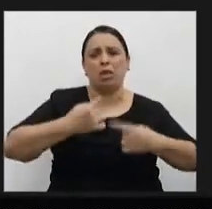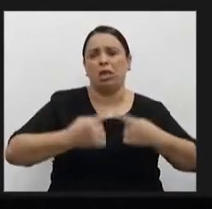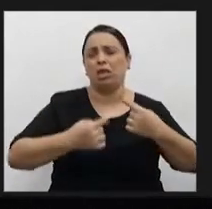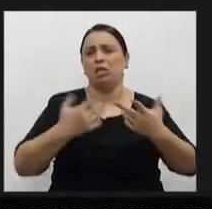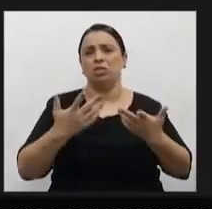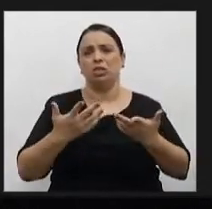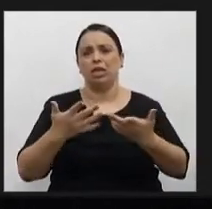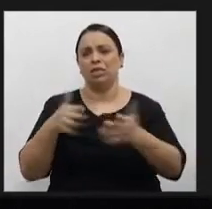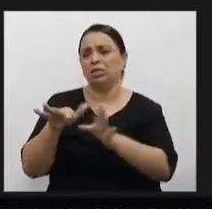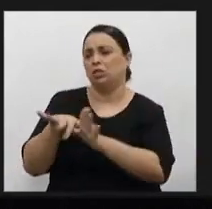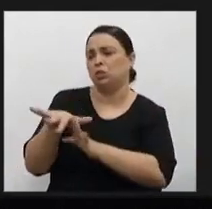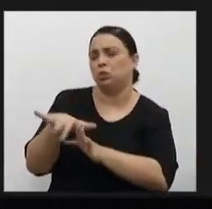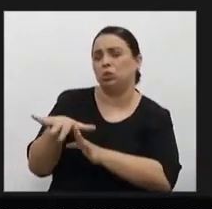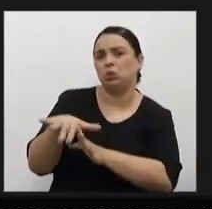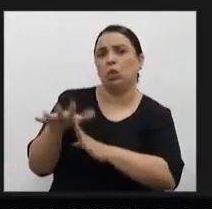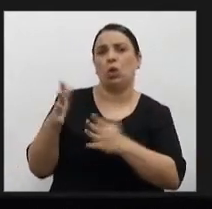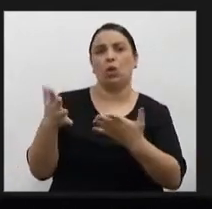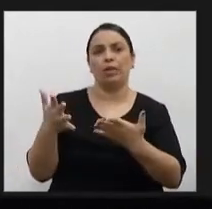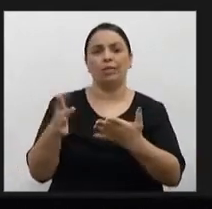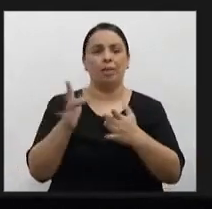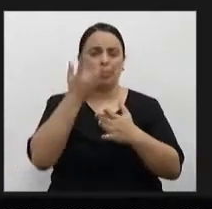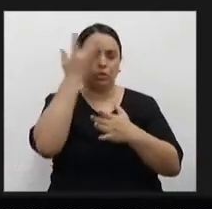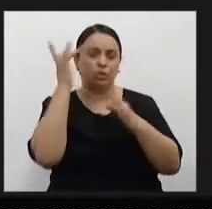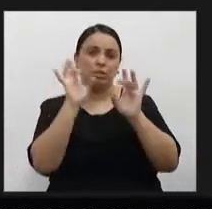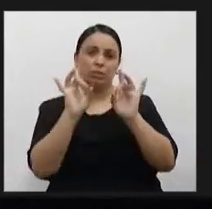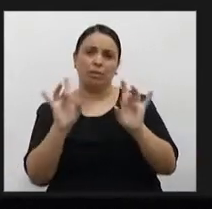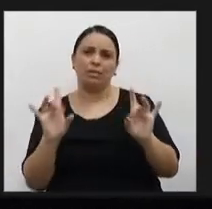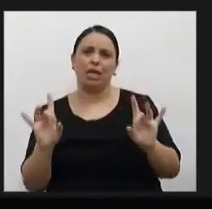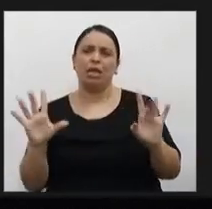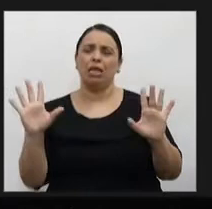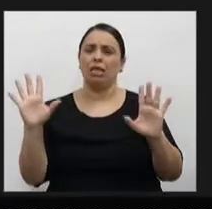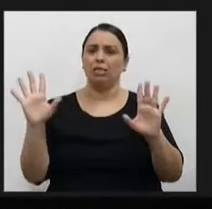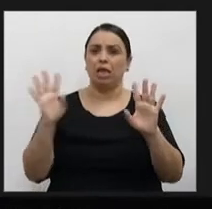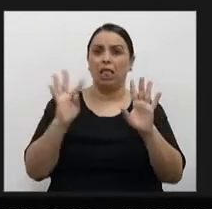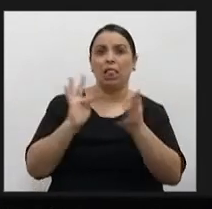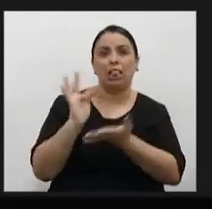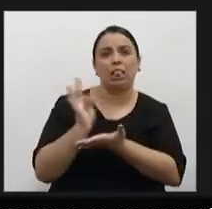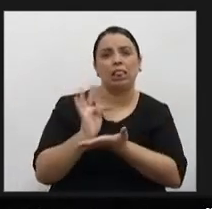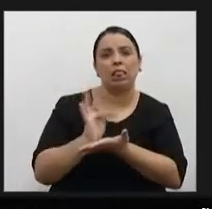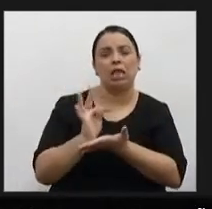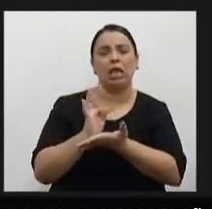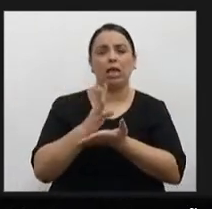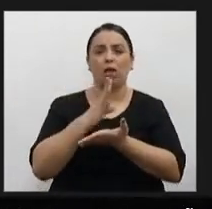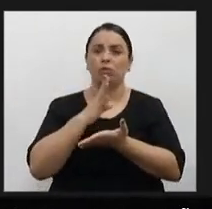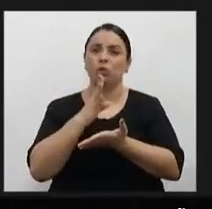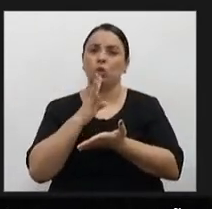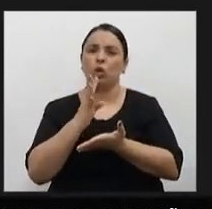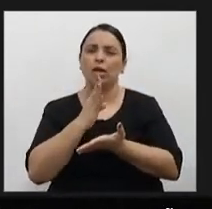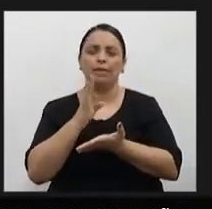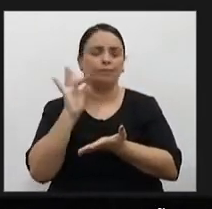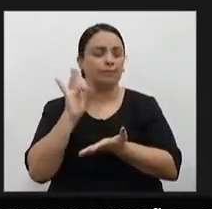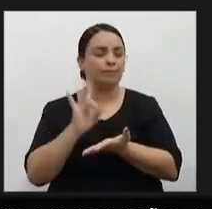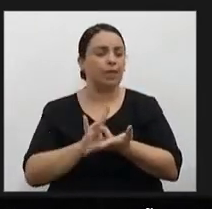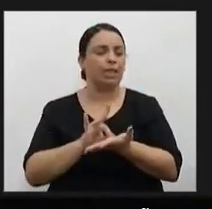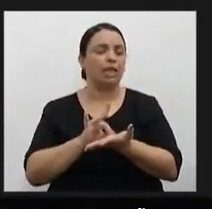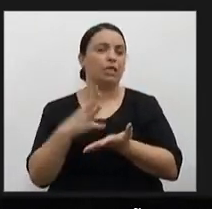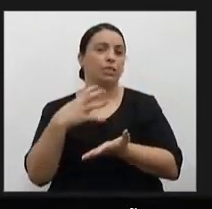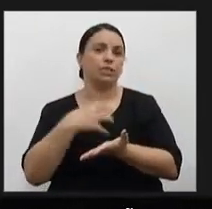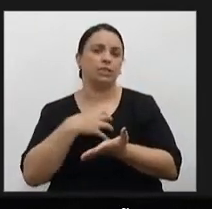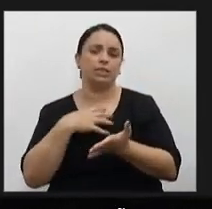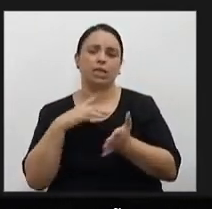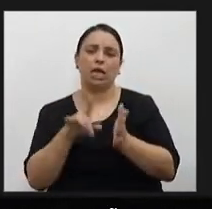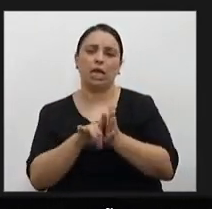instruções de especialistas, pessoas técnicas, conhecedoras de fato da ciência,